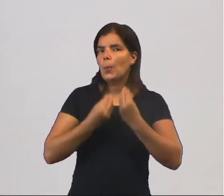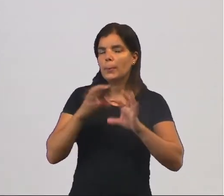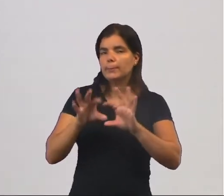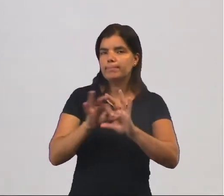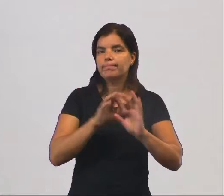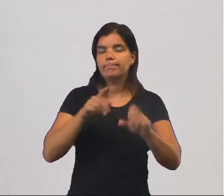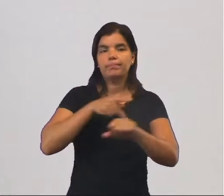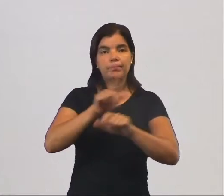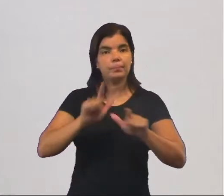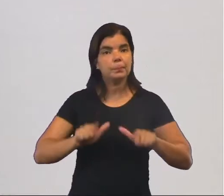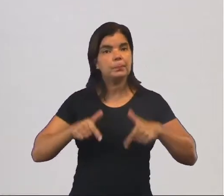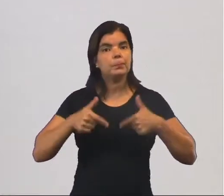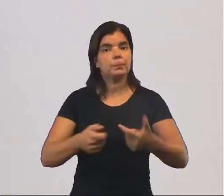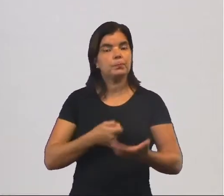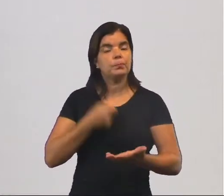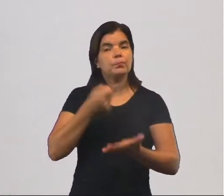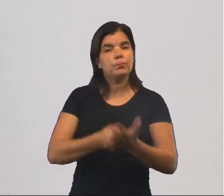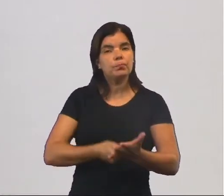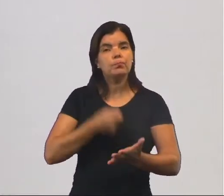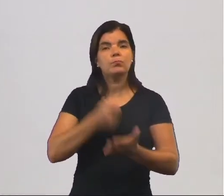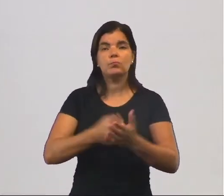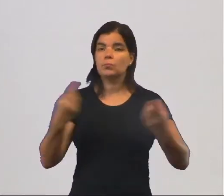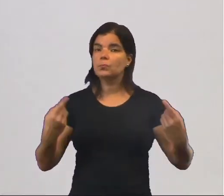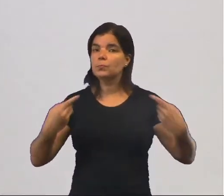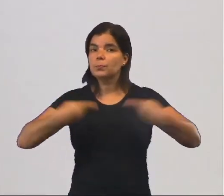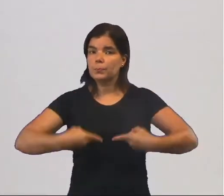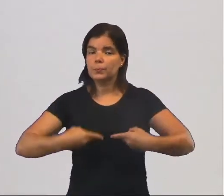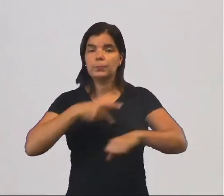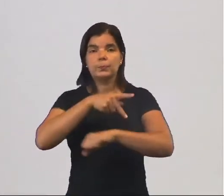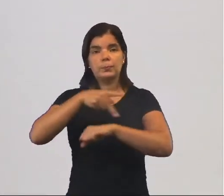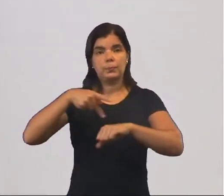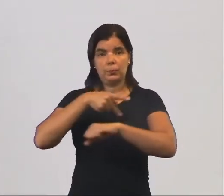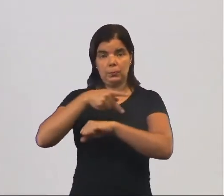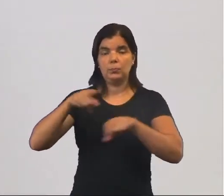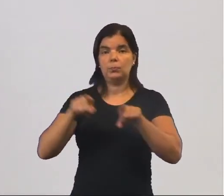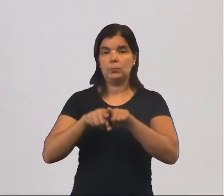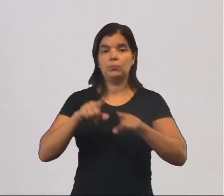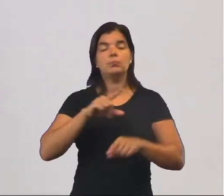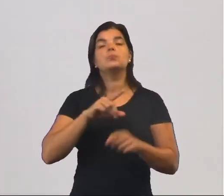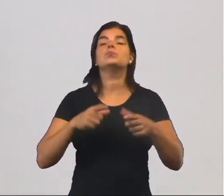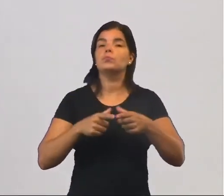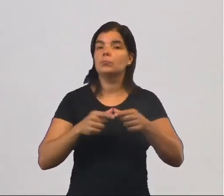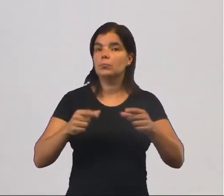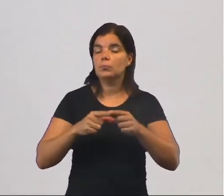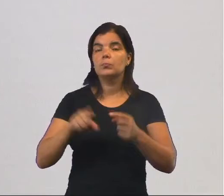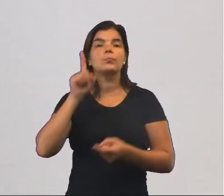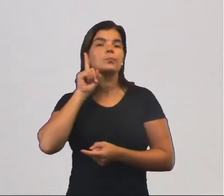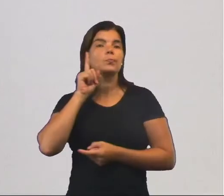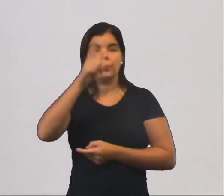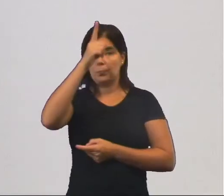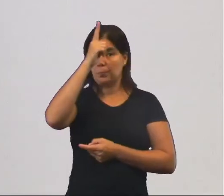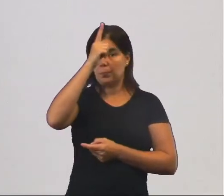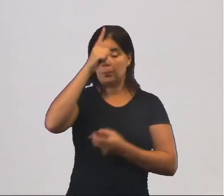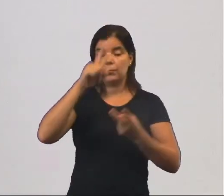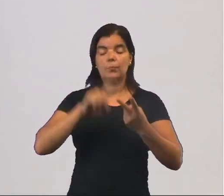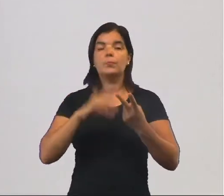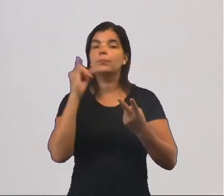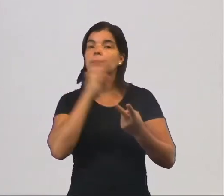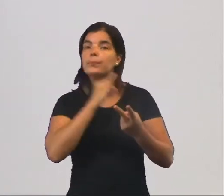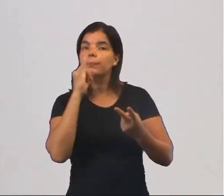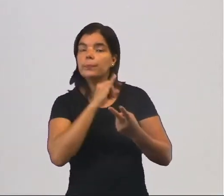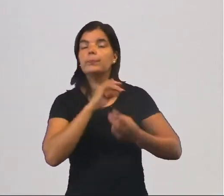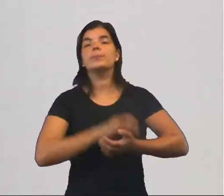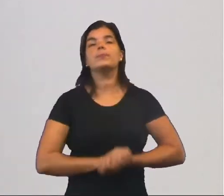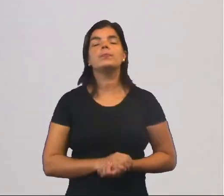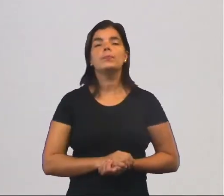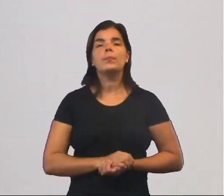aliados estavam lutando contra os países do eixo, que eram Japão, Alemanha e Itália,